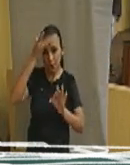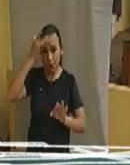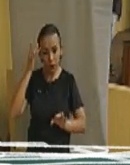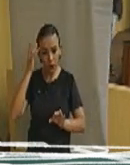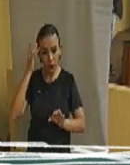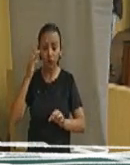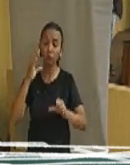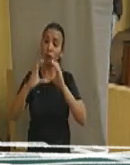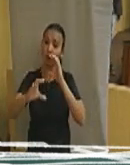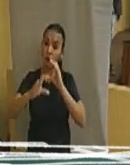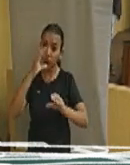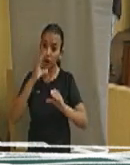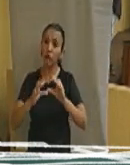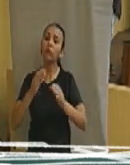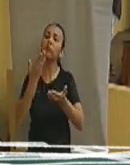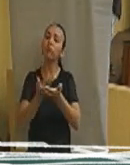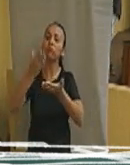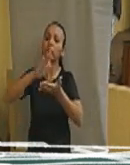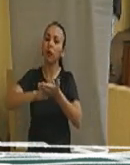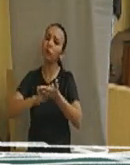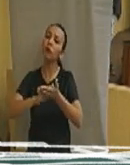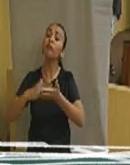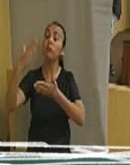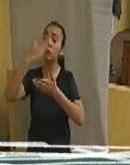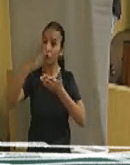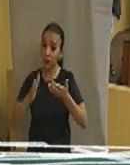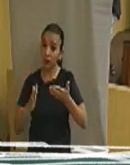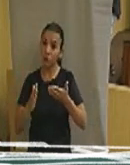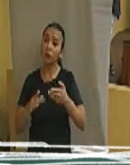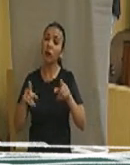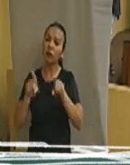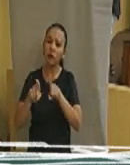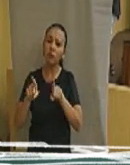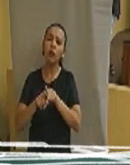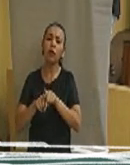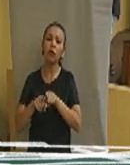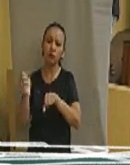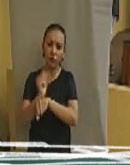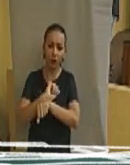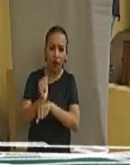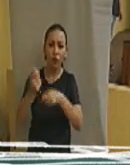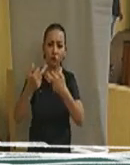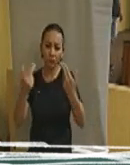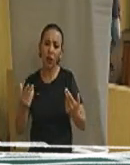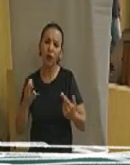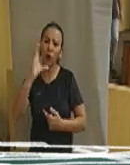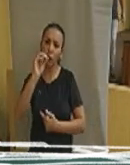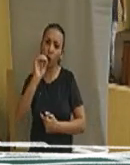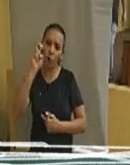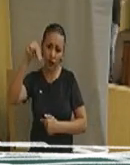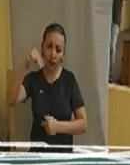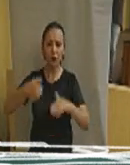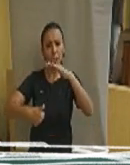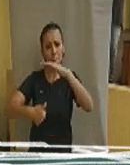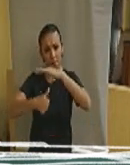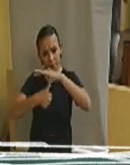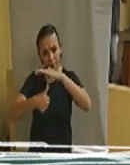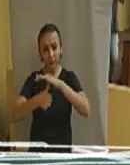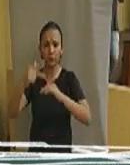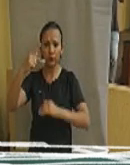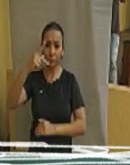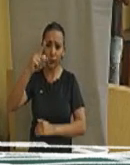audiovisual, intérpretes de Libras, setor de transportes, ACOIN, Reitoria, Prade,